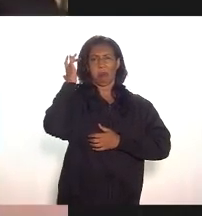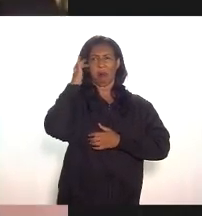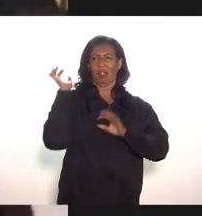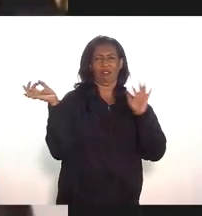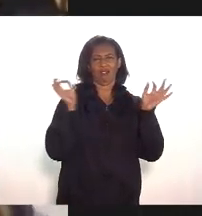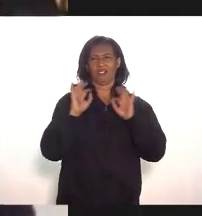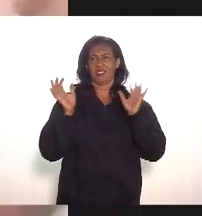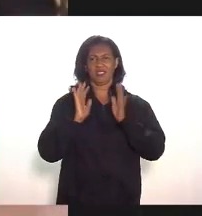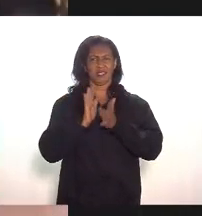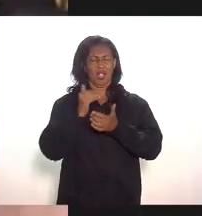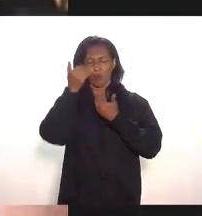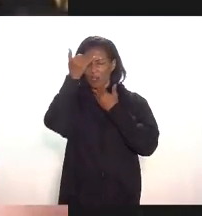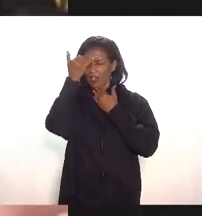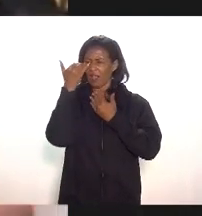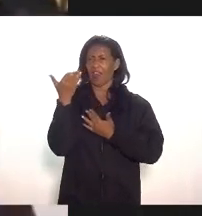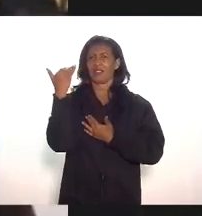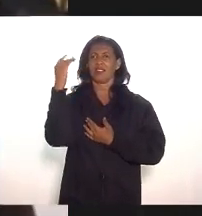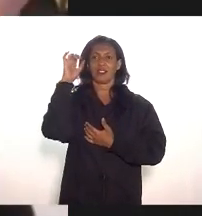sei que tem,